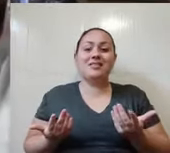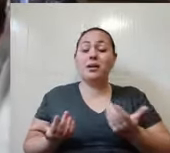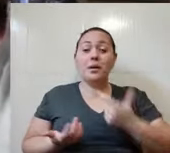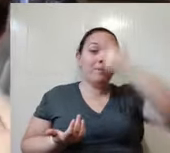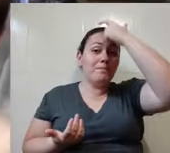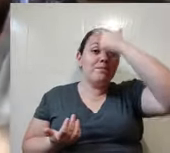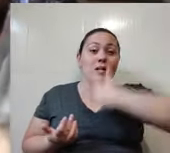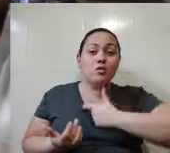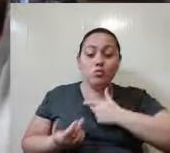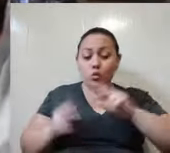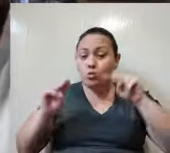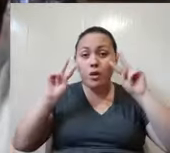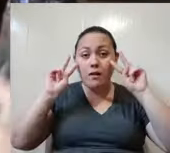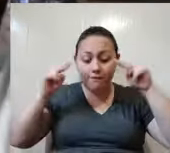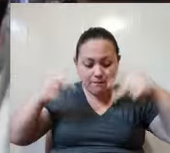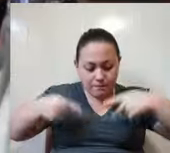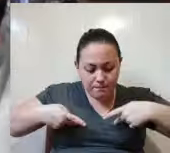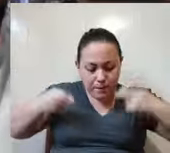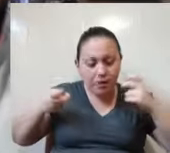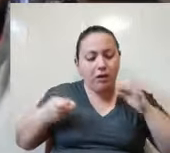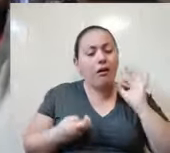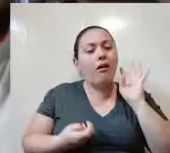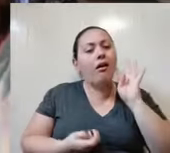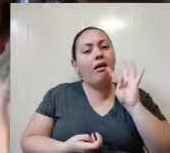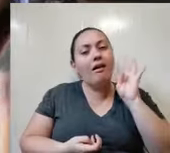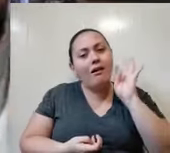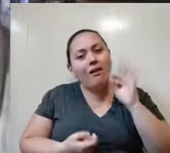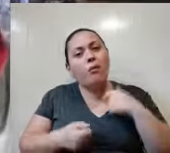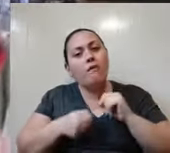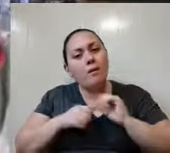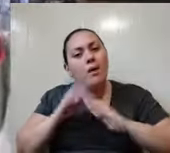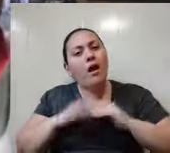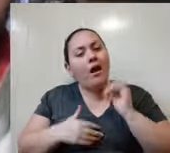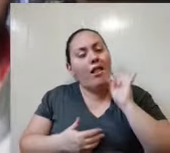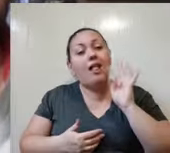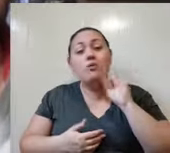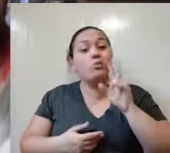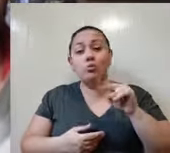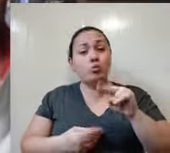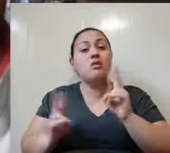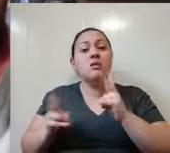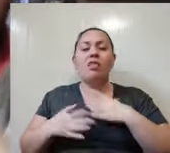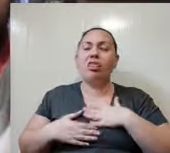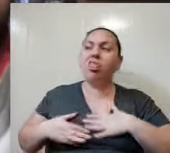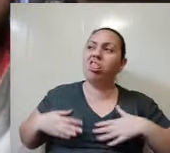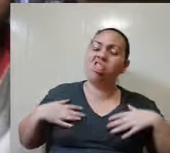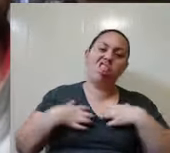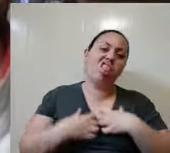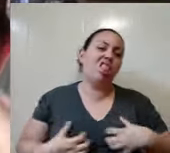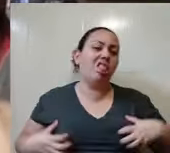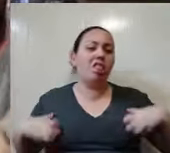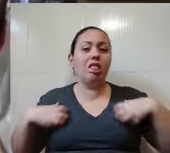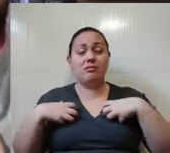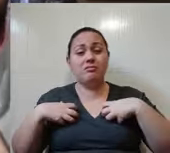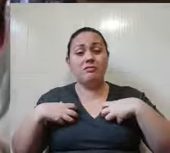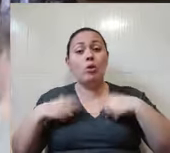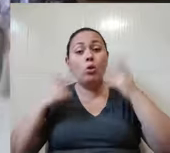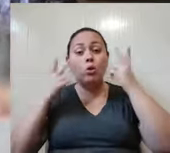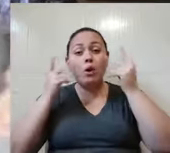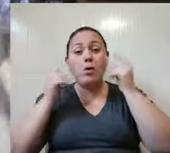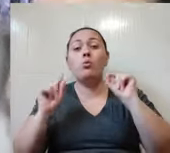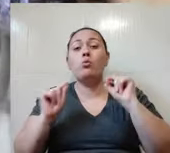consegue olhar para si e dizer, bah, que legal aquilo que eu fiz. E é interessante a gente parar para pensar que normalmente essa postura é